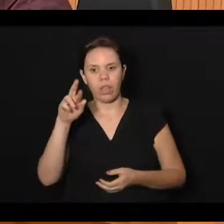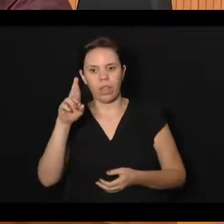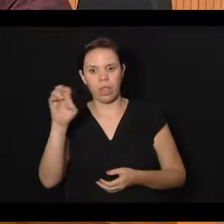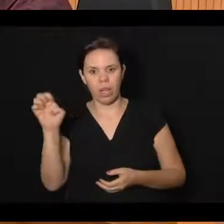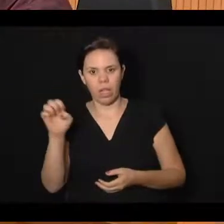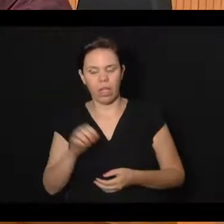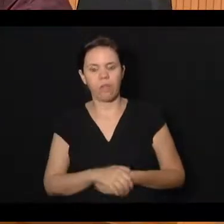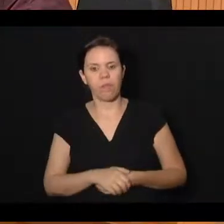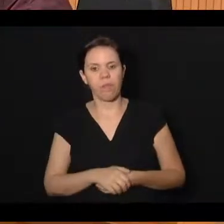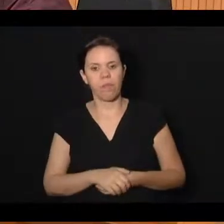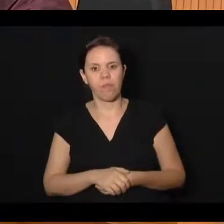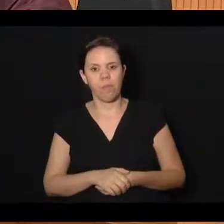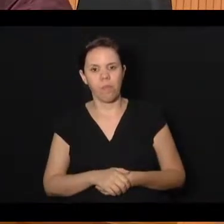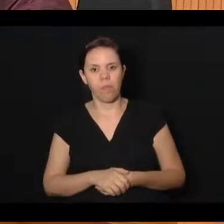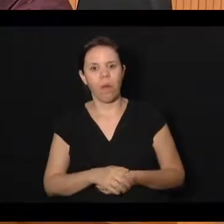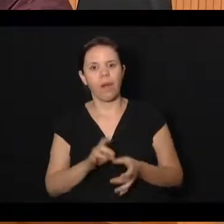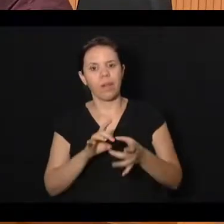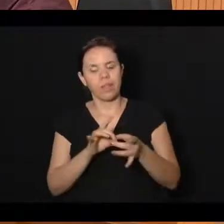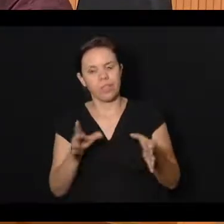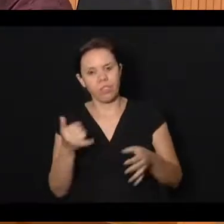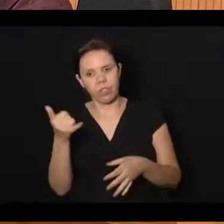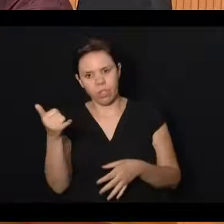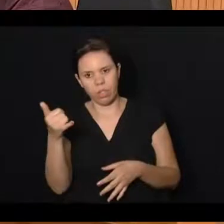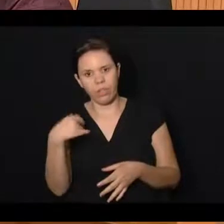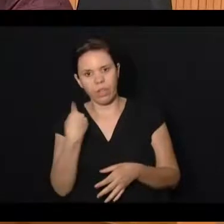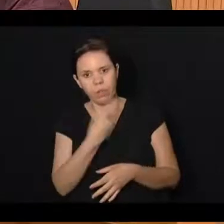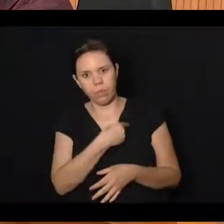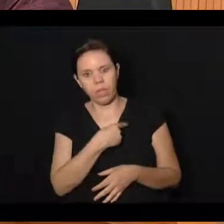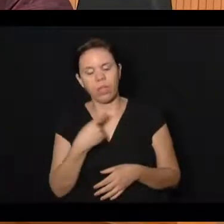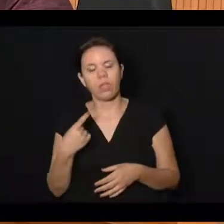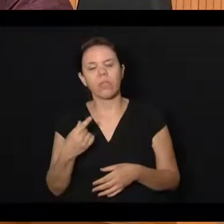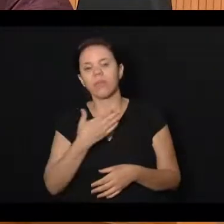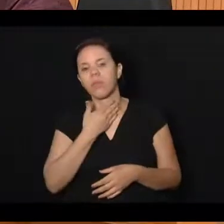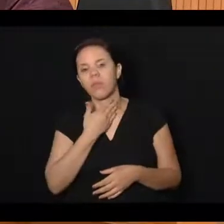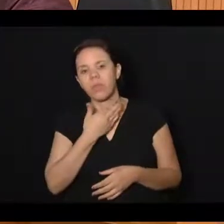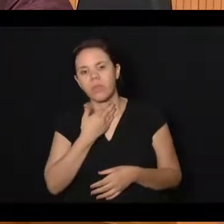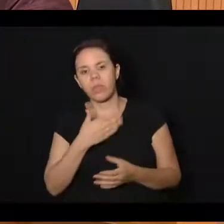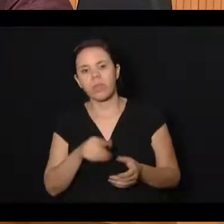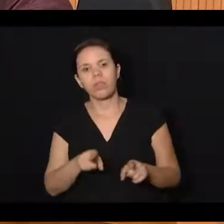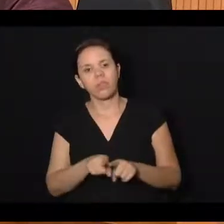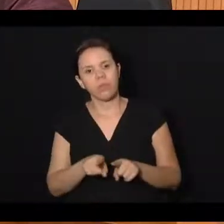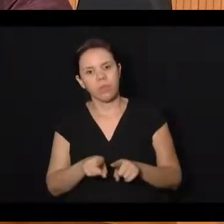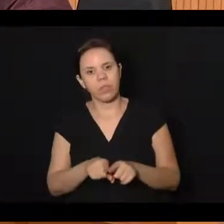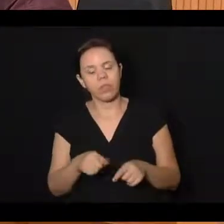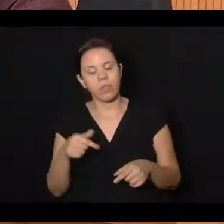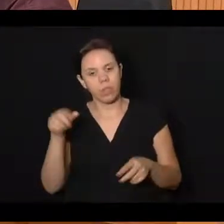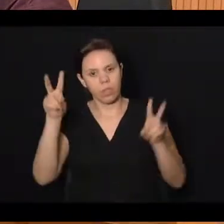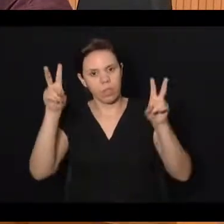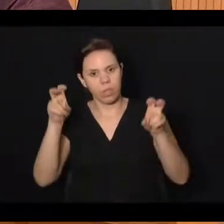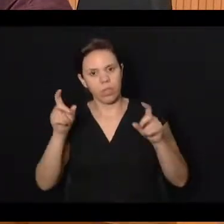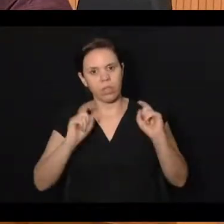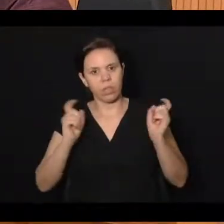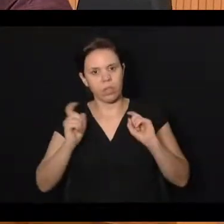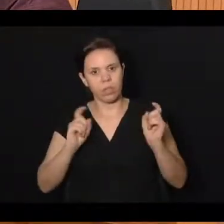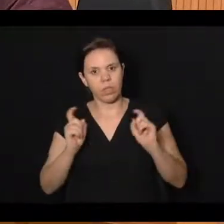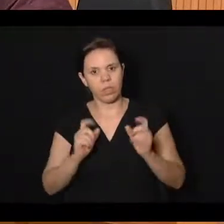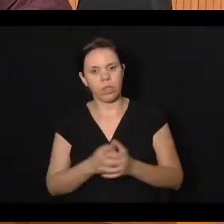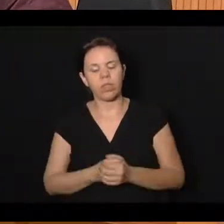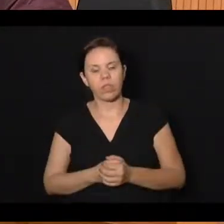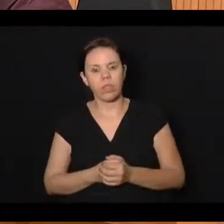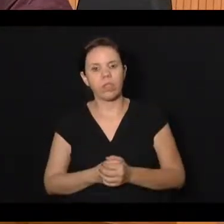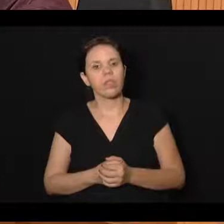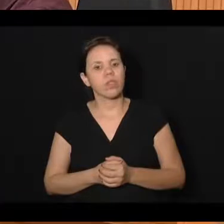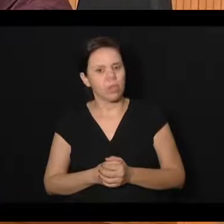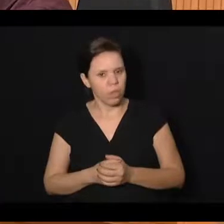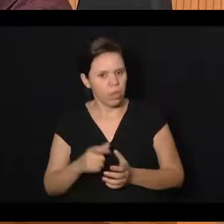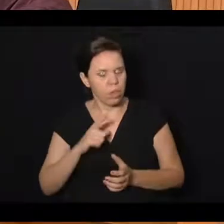e deixar seu telefone a gente estudar até porque em cima dessa audiência eu vou colher alguns requerimentos